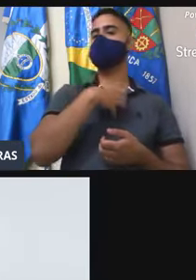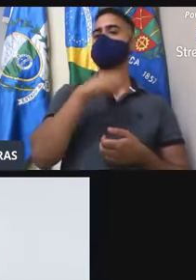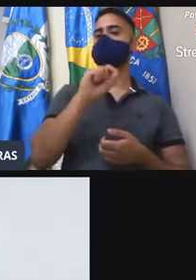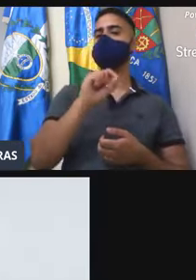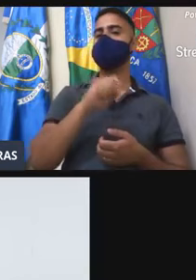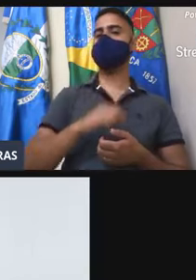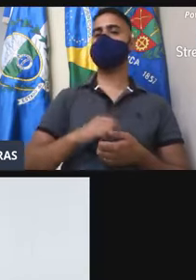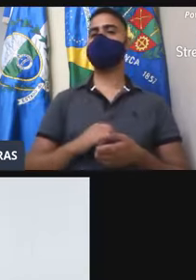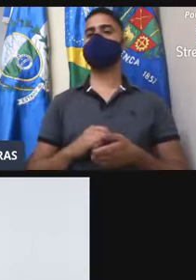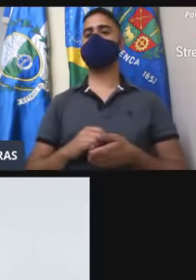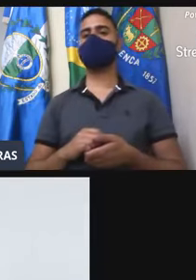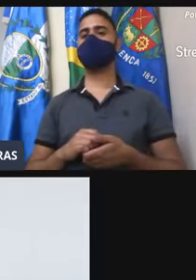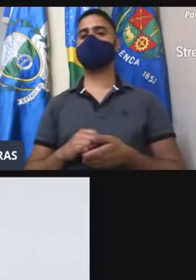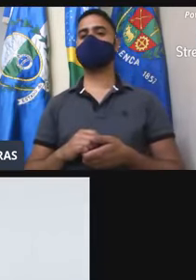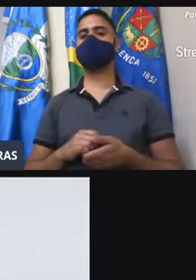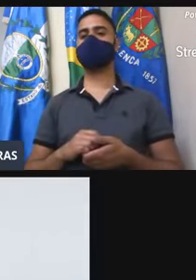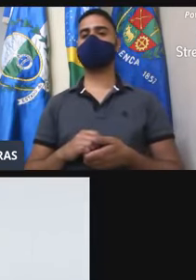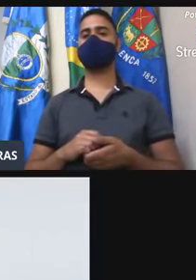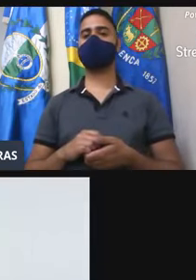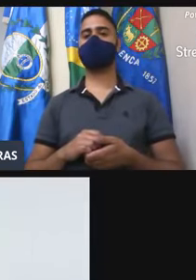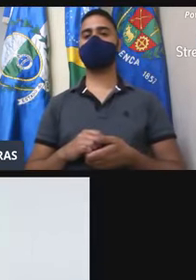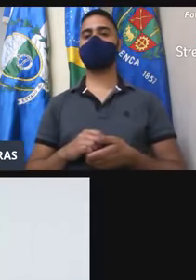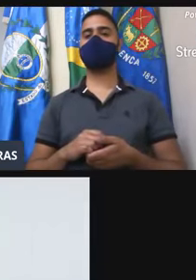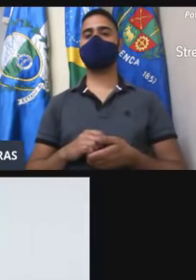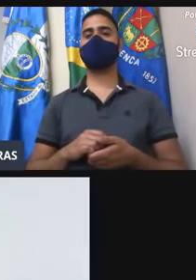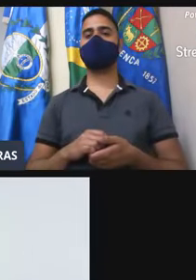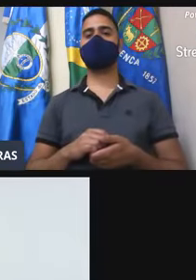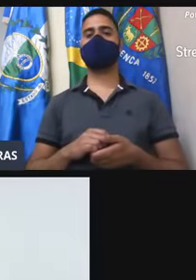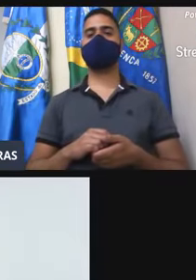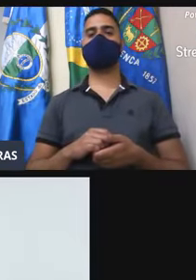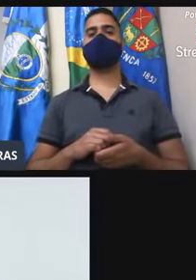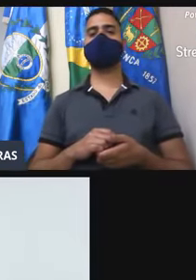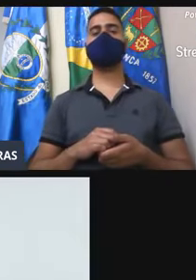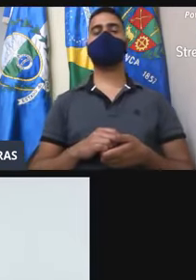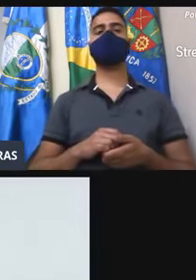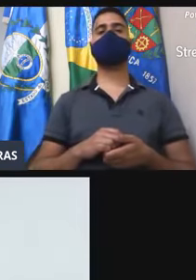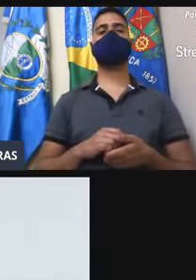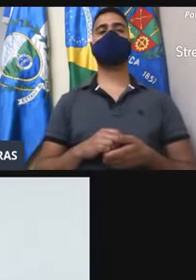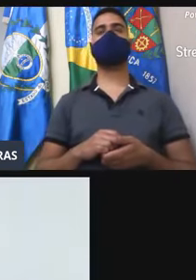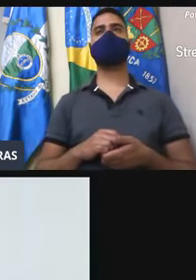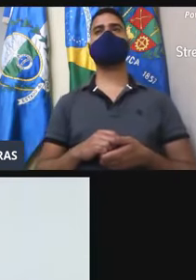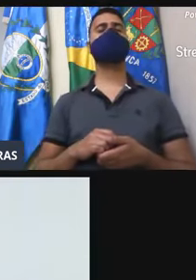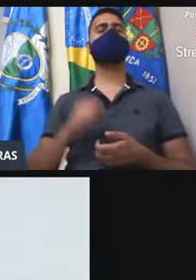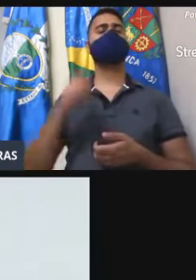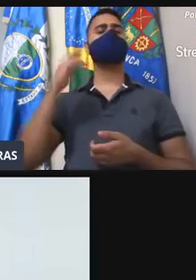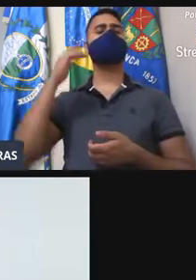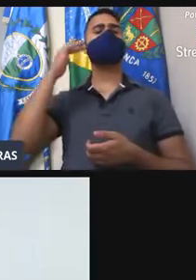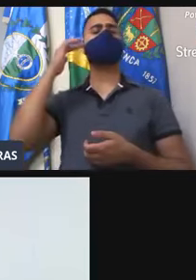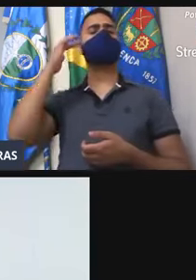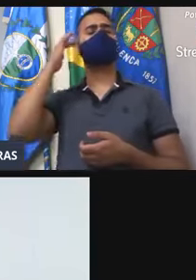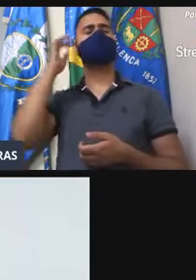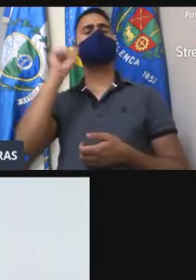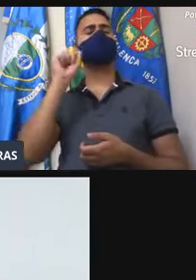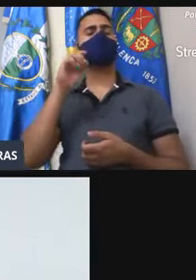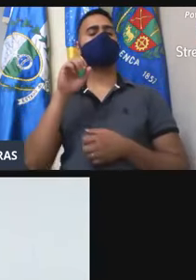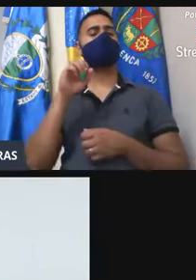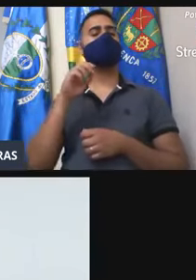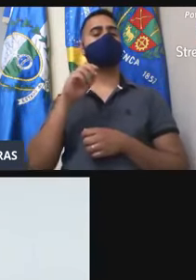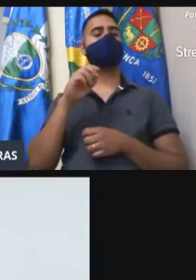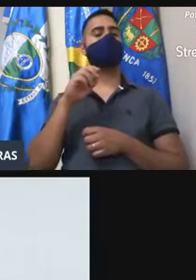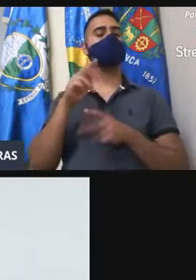fiscalização, uma orientação, vamos dizer assim, maior, eu acho que a gente não torce que